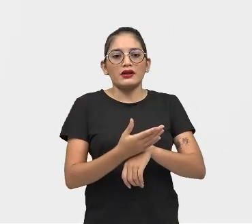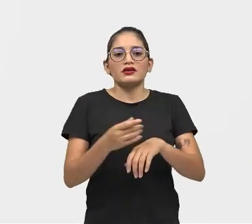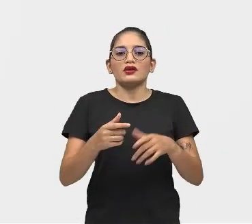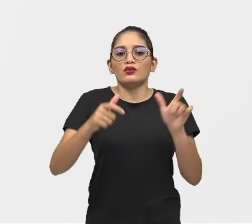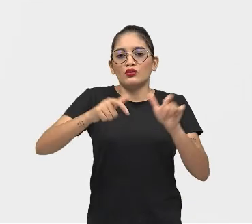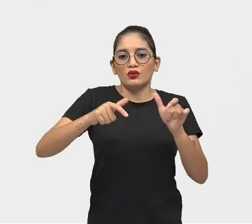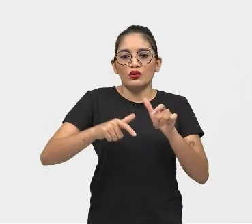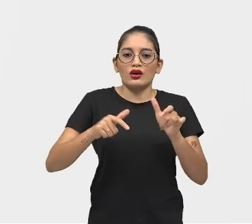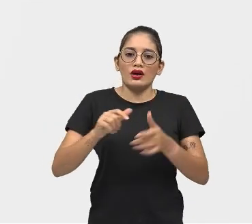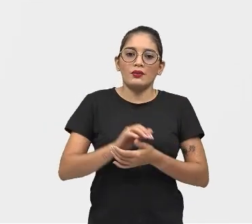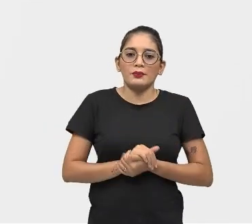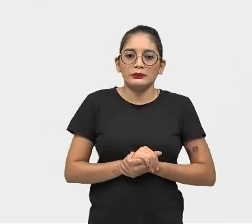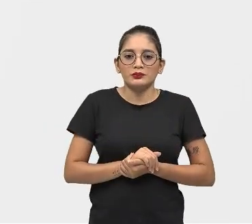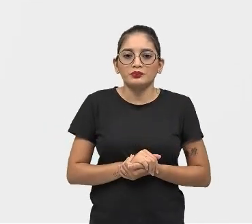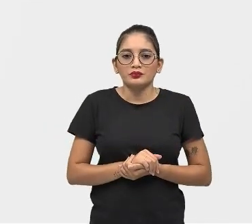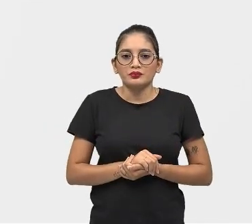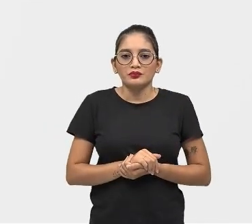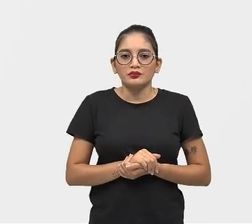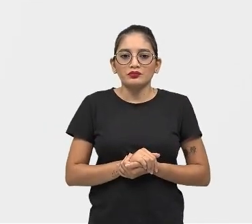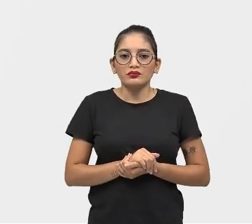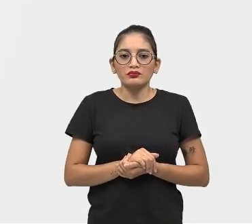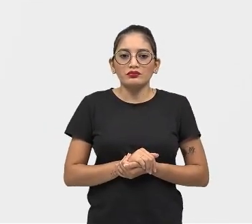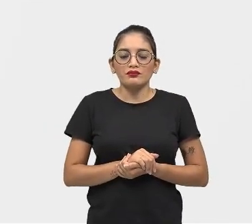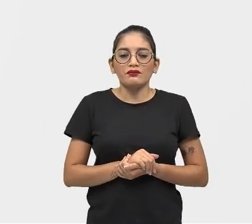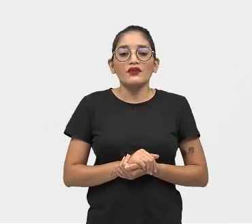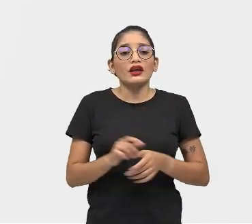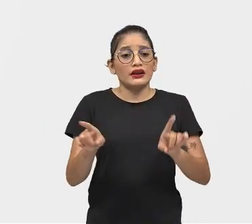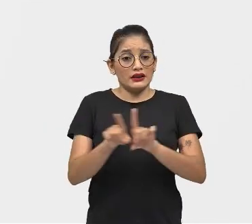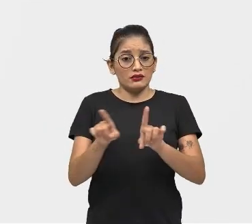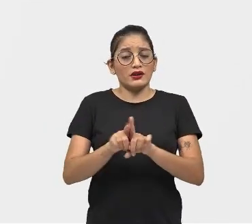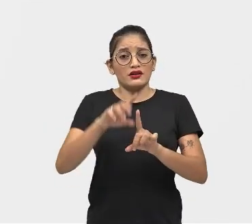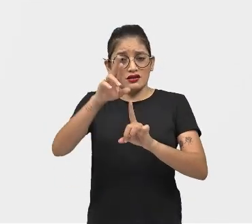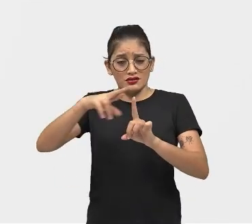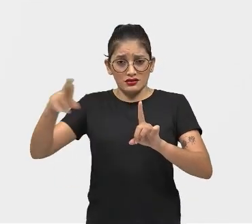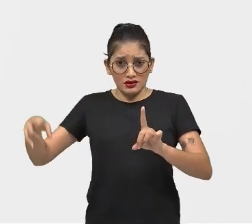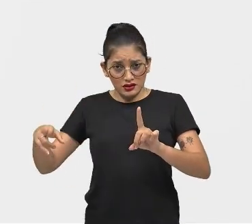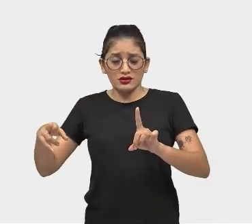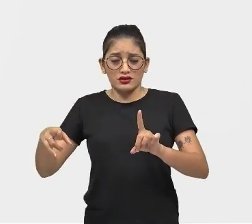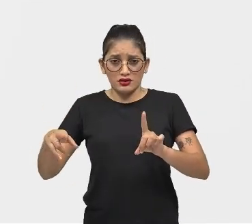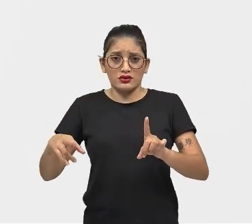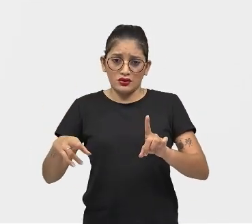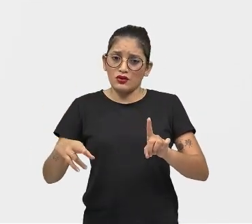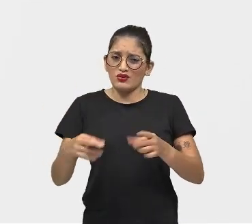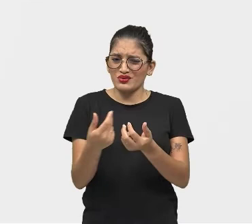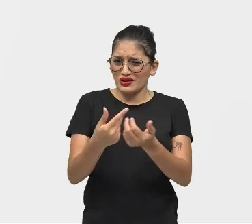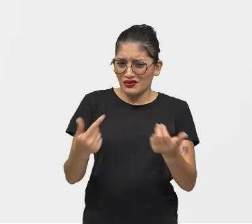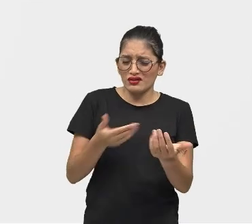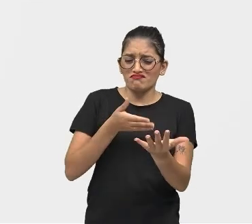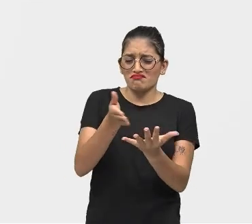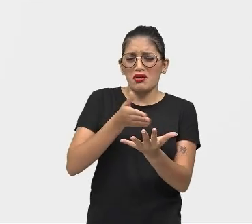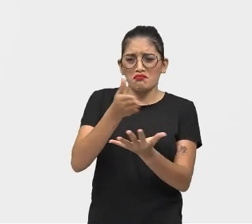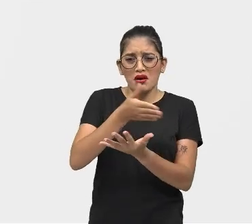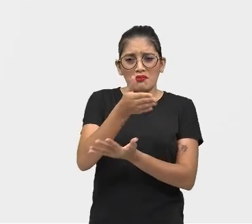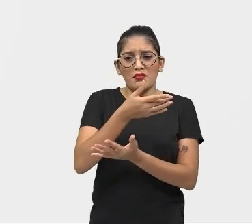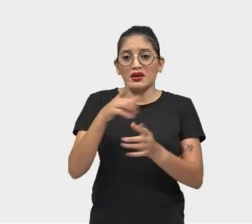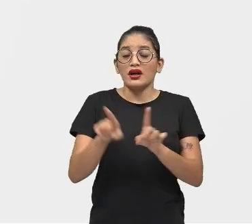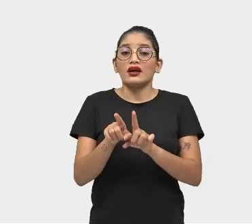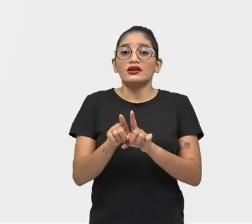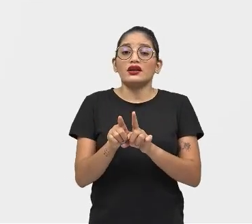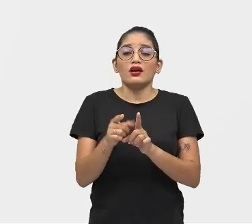shintoísmo, é praticado também nas religiões indianas, hinduísmo, Hare Krishna e outras com